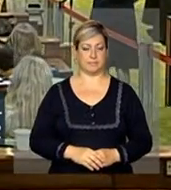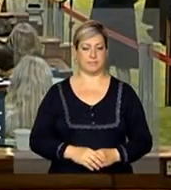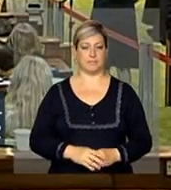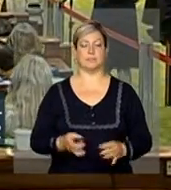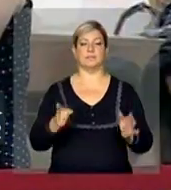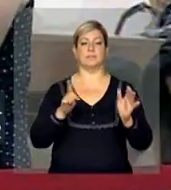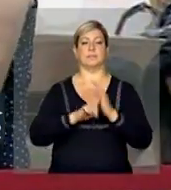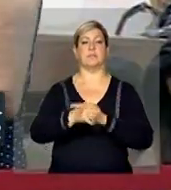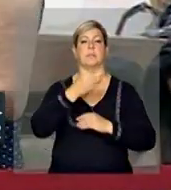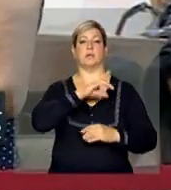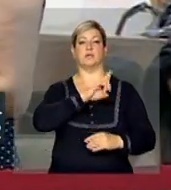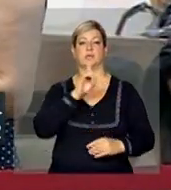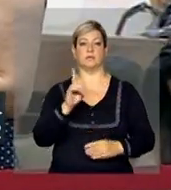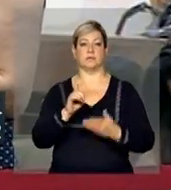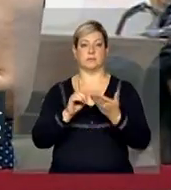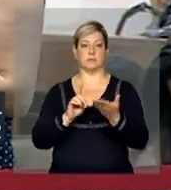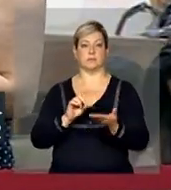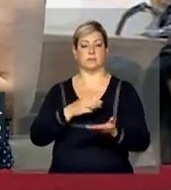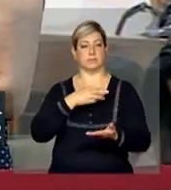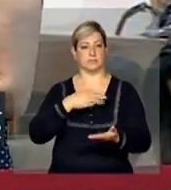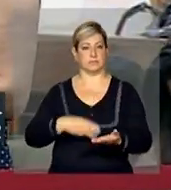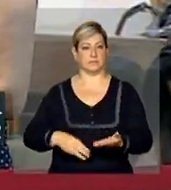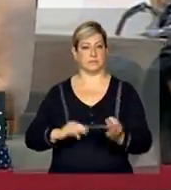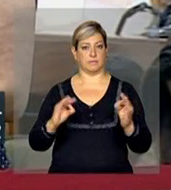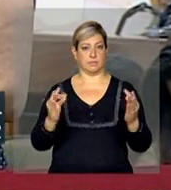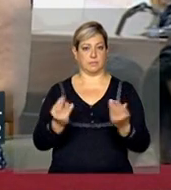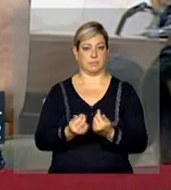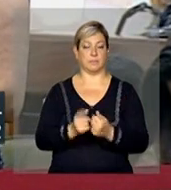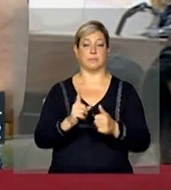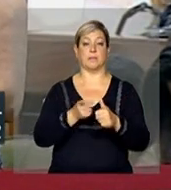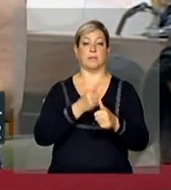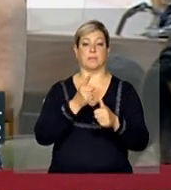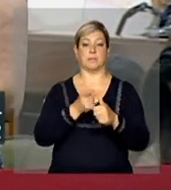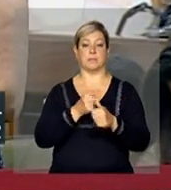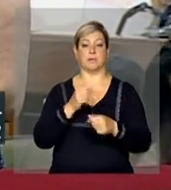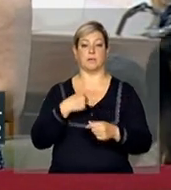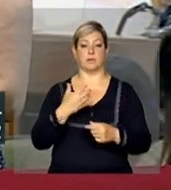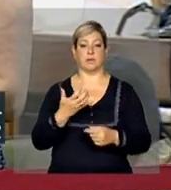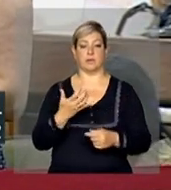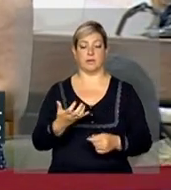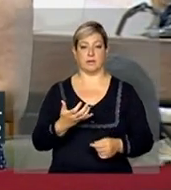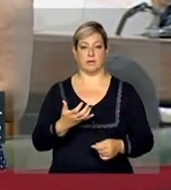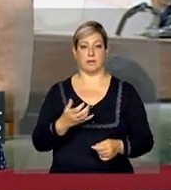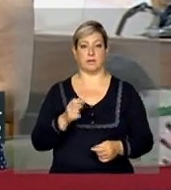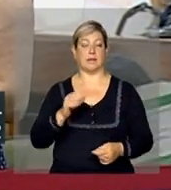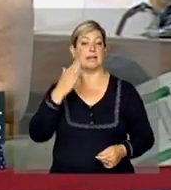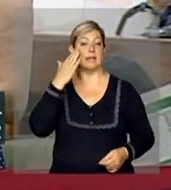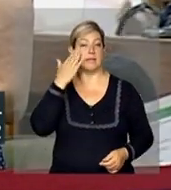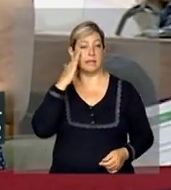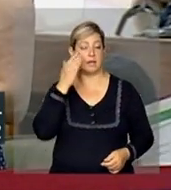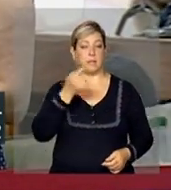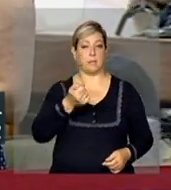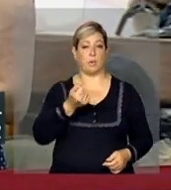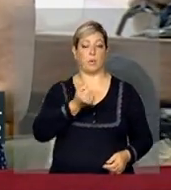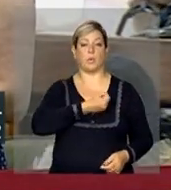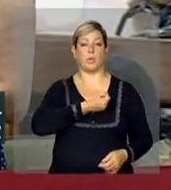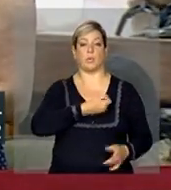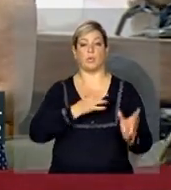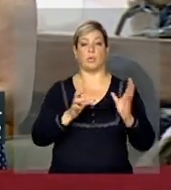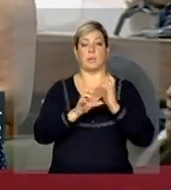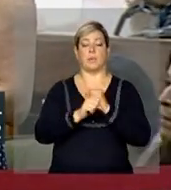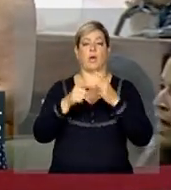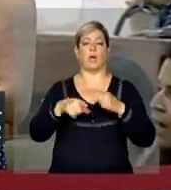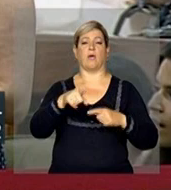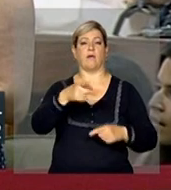Bom dia, ministra e ministros. Em primeiro lugar, ministra, eu queria entender um pouco os números. Quando a